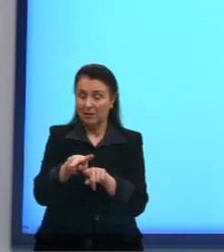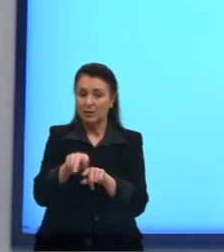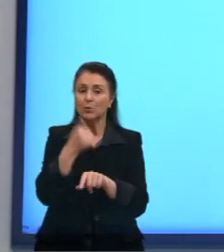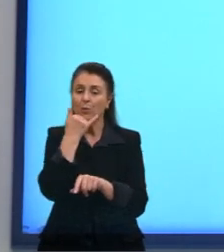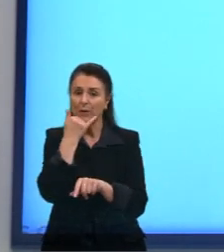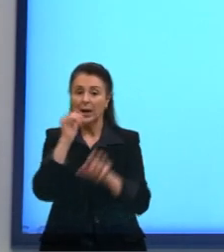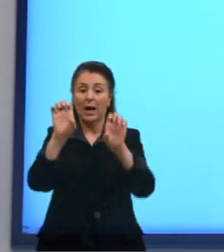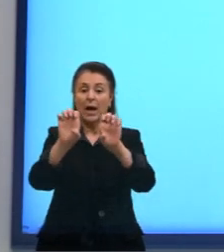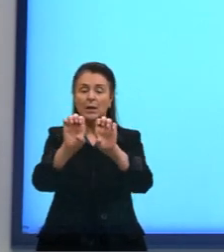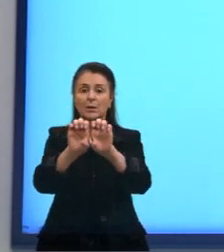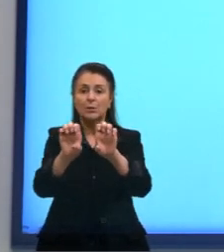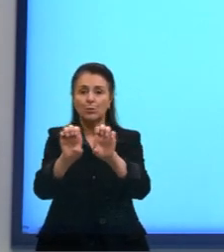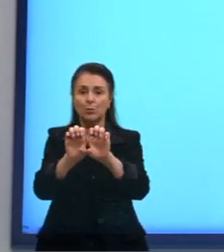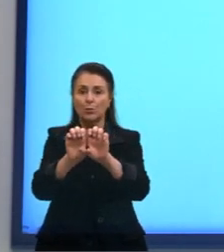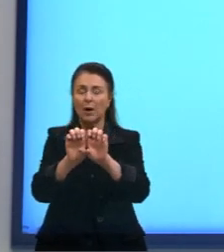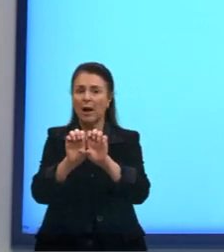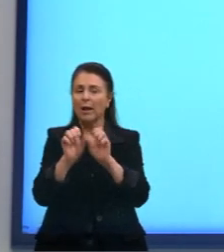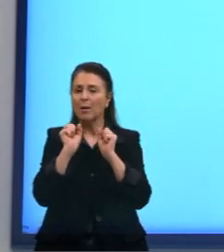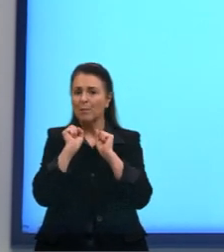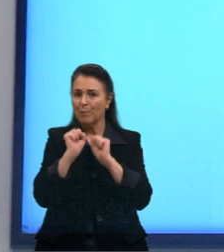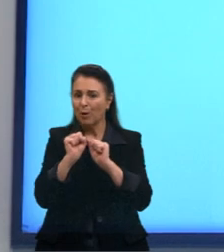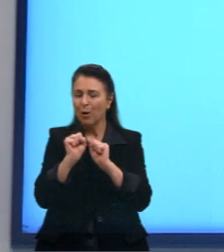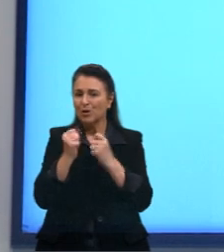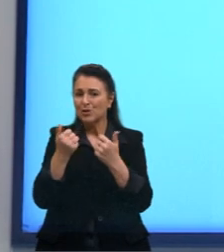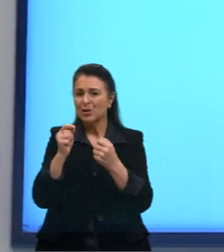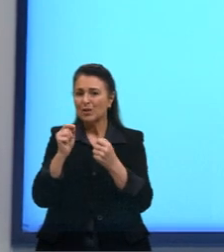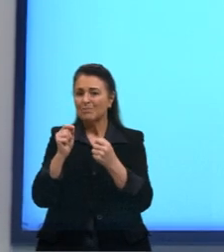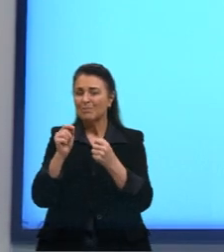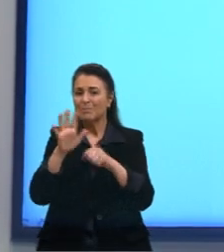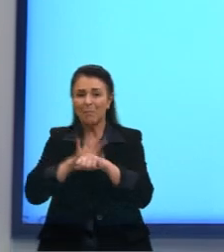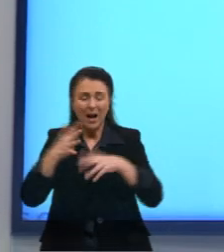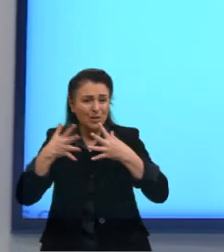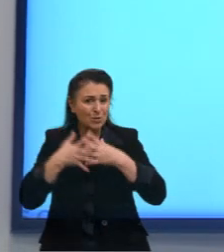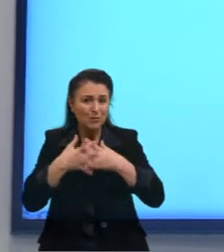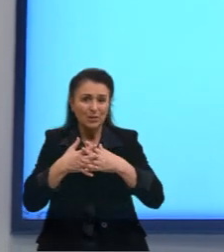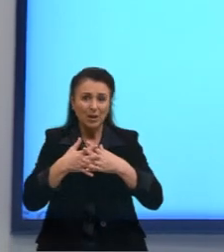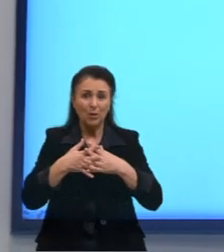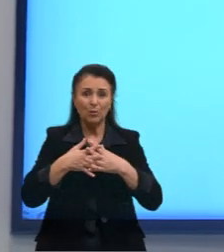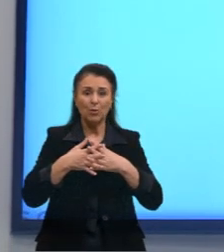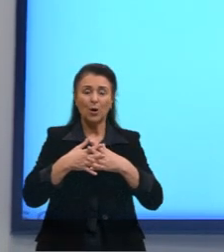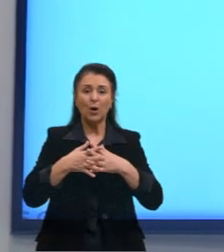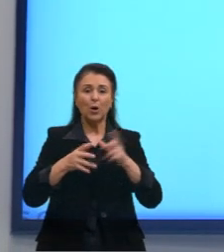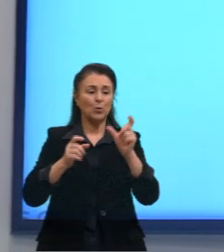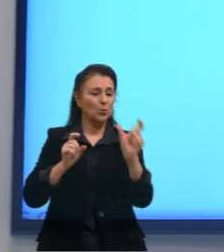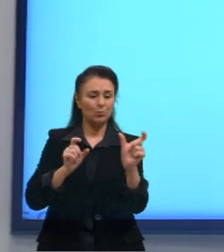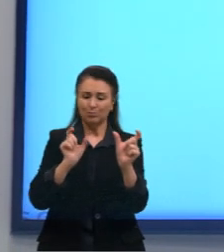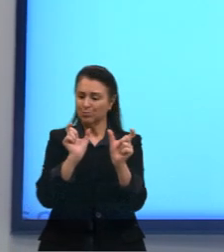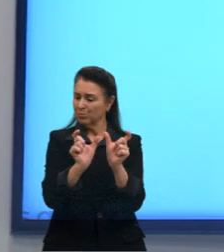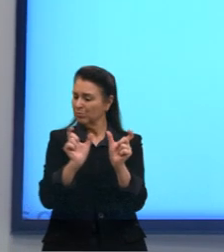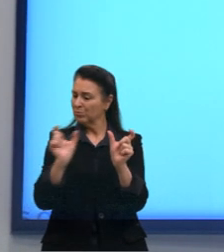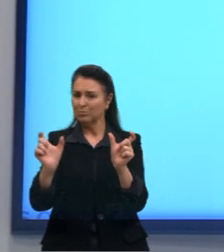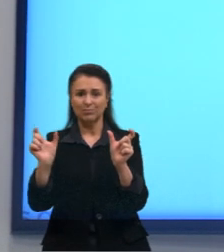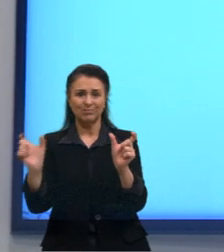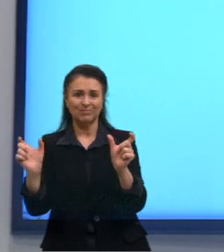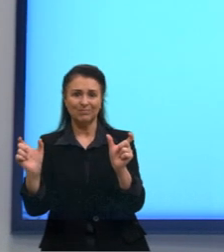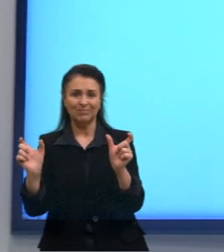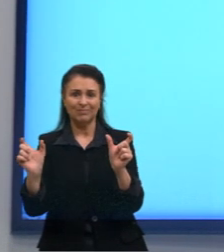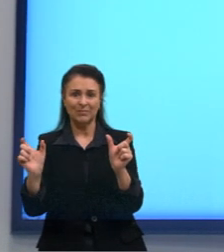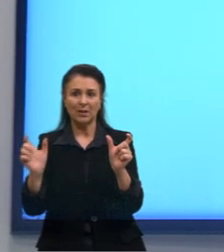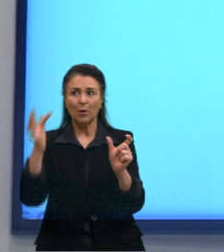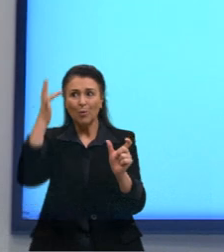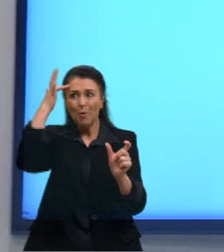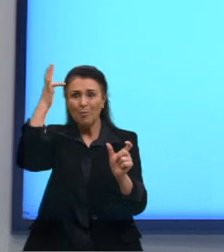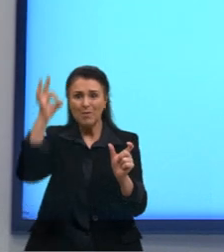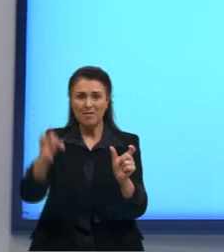a estrutura ela pode provocar umidade por causa da posição das palavras em um enunciado isso vai gerar uma má compreensão